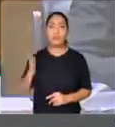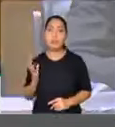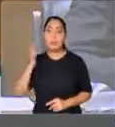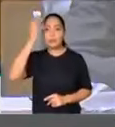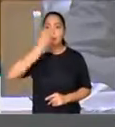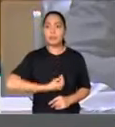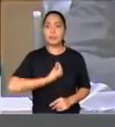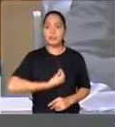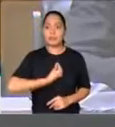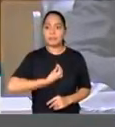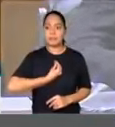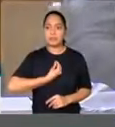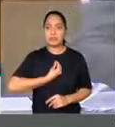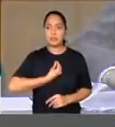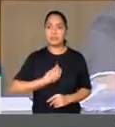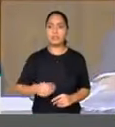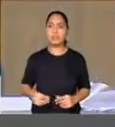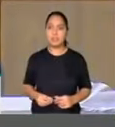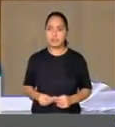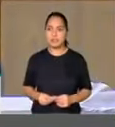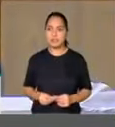Marielle Franco!